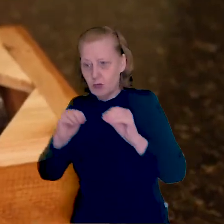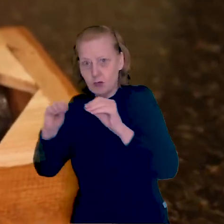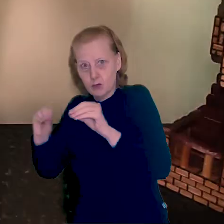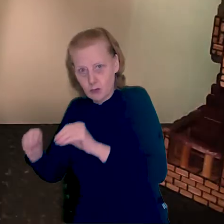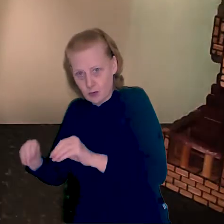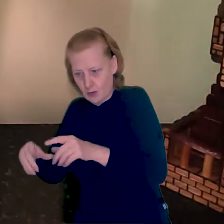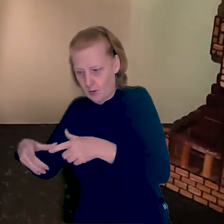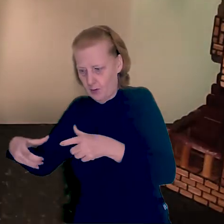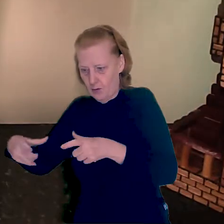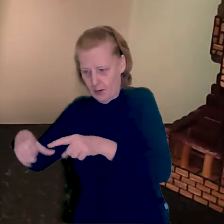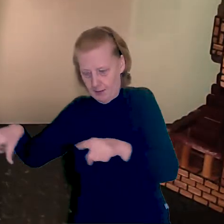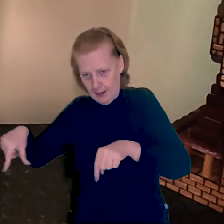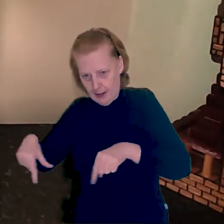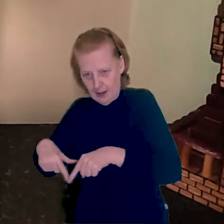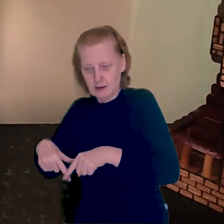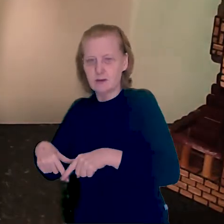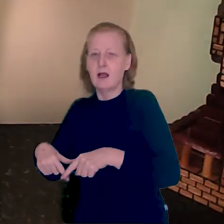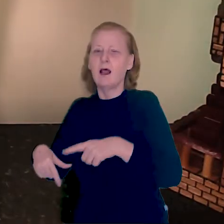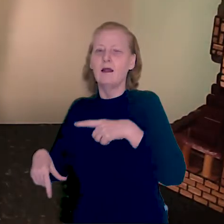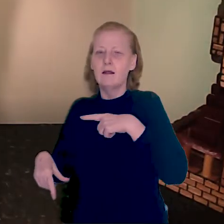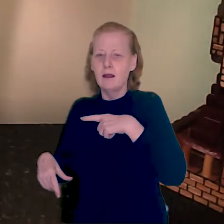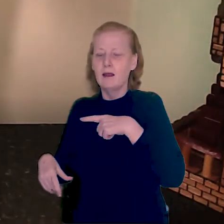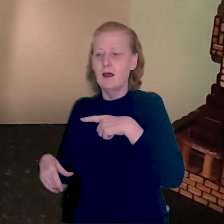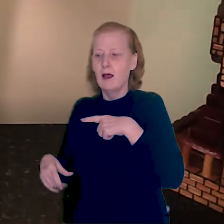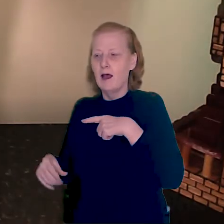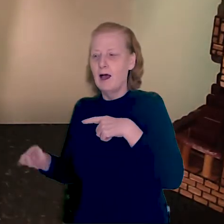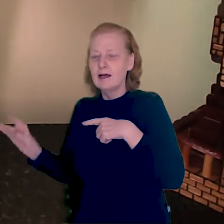transferência, vai voar algumas abelhinhas, então a gente